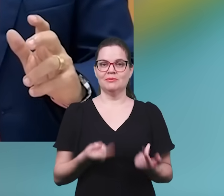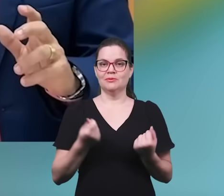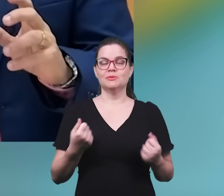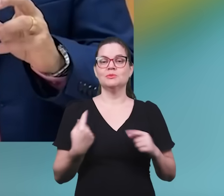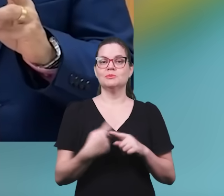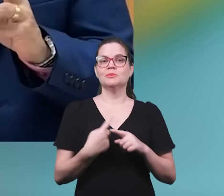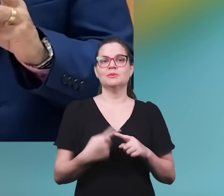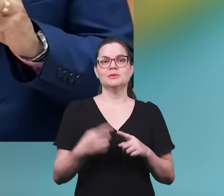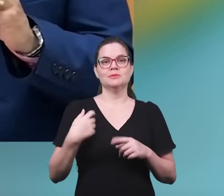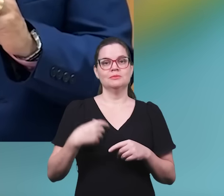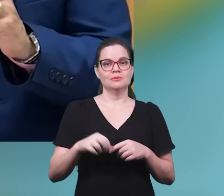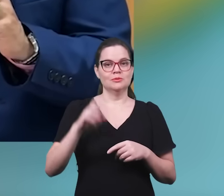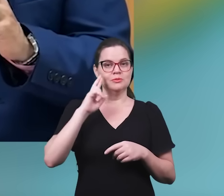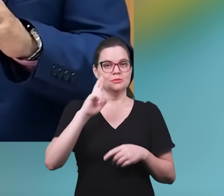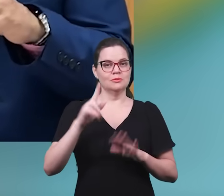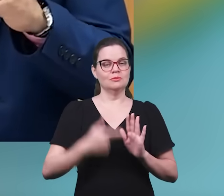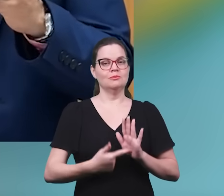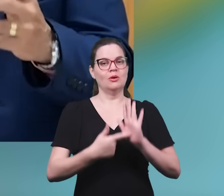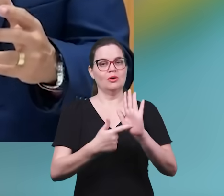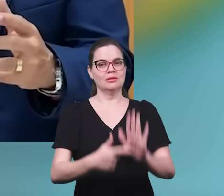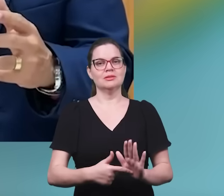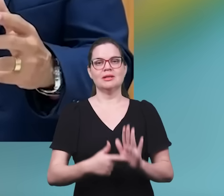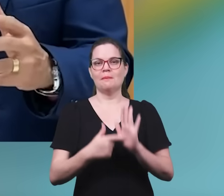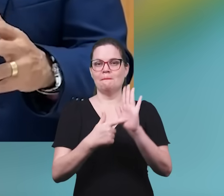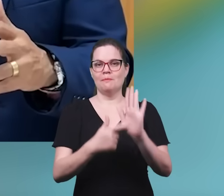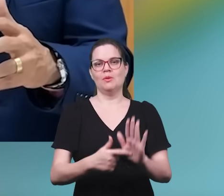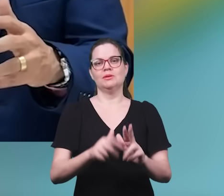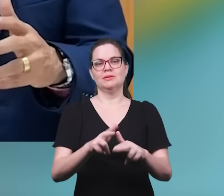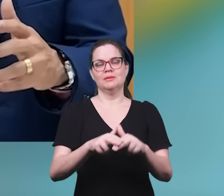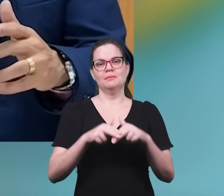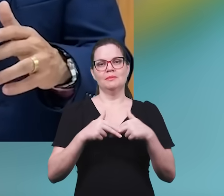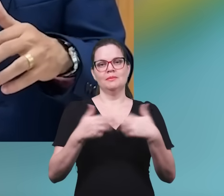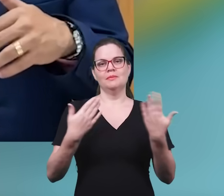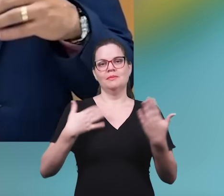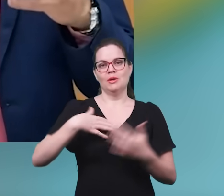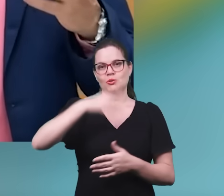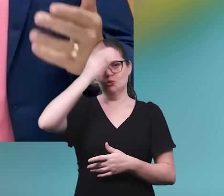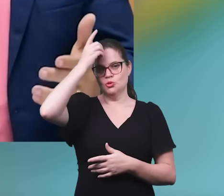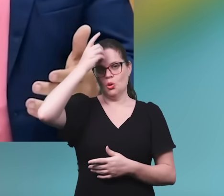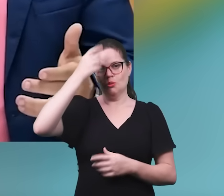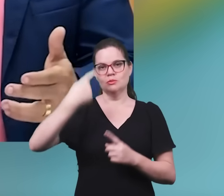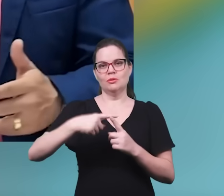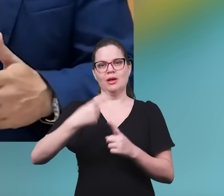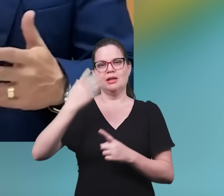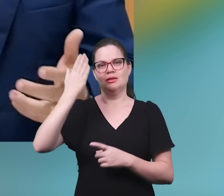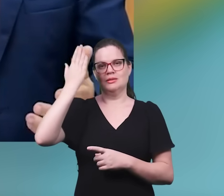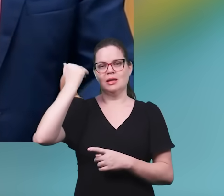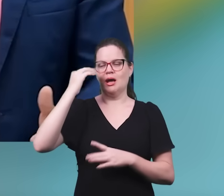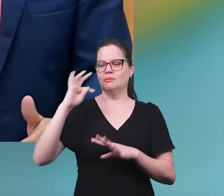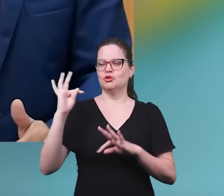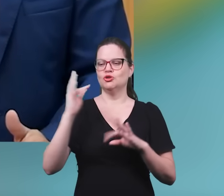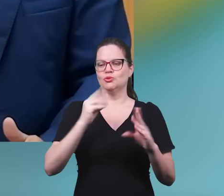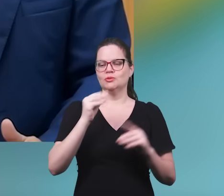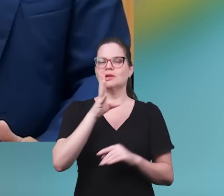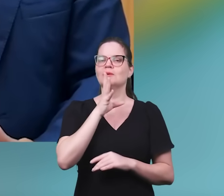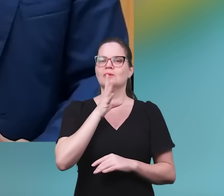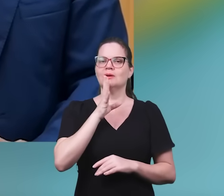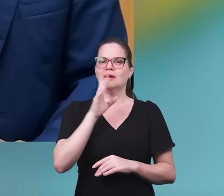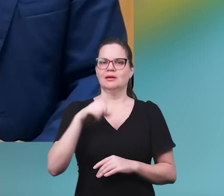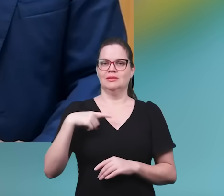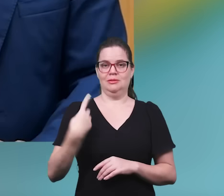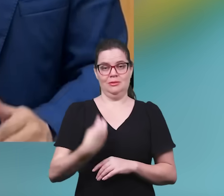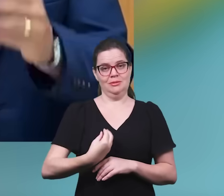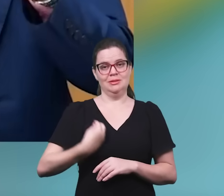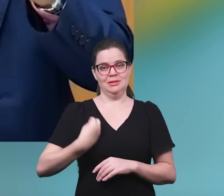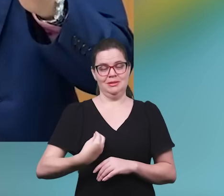quê? Porque o Senhor vai mostrando, através da sua onisciência, que Ele conhece as nossas